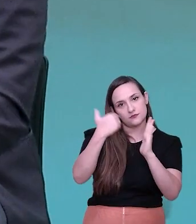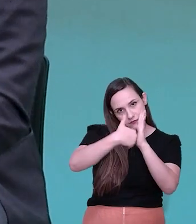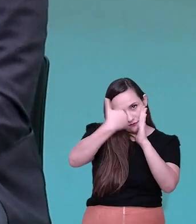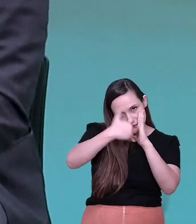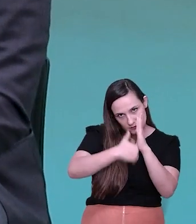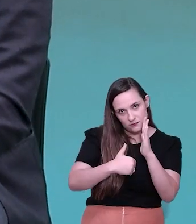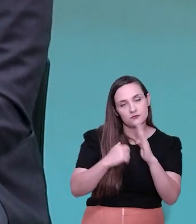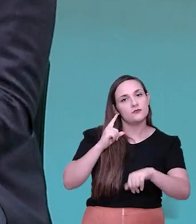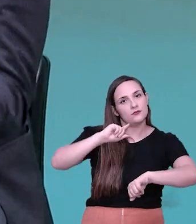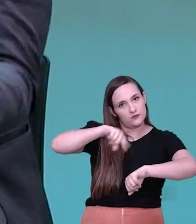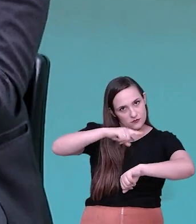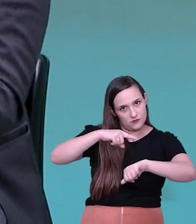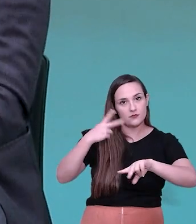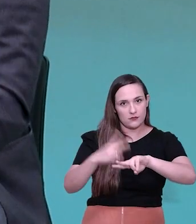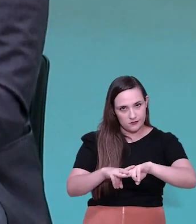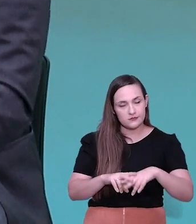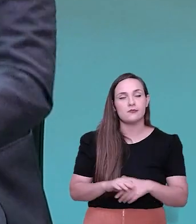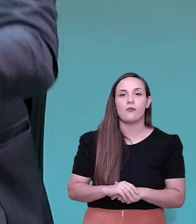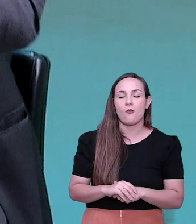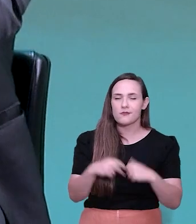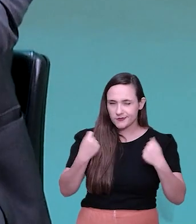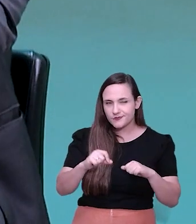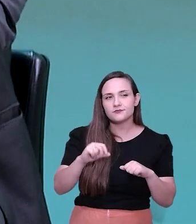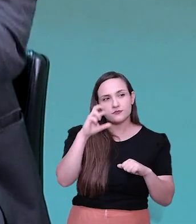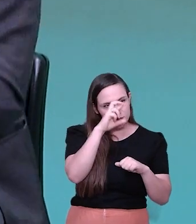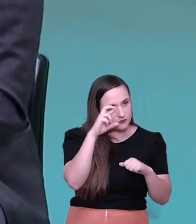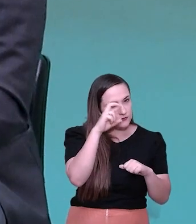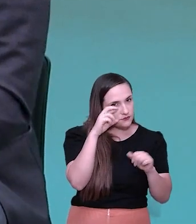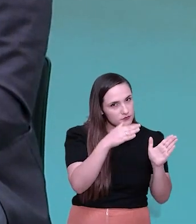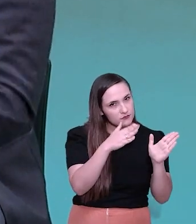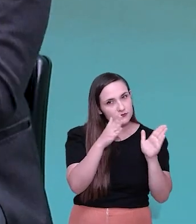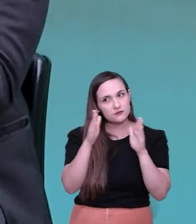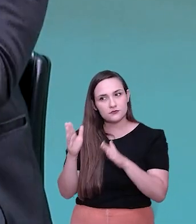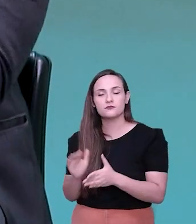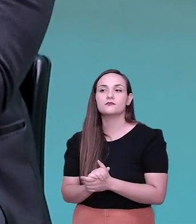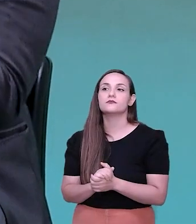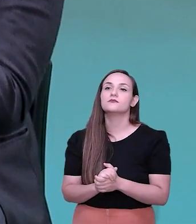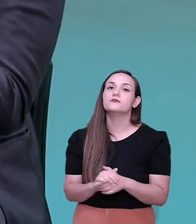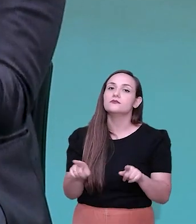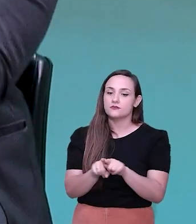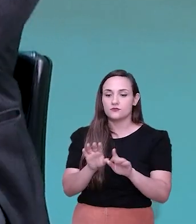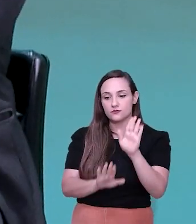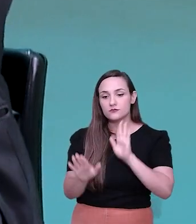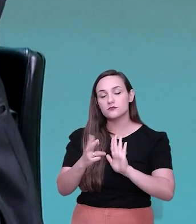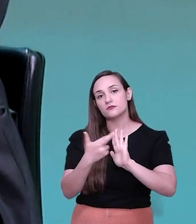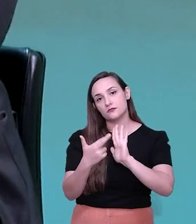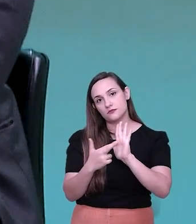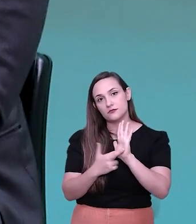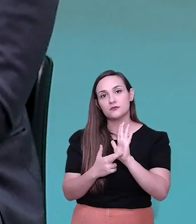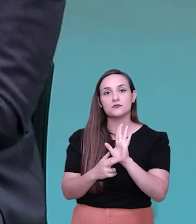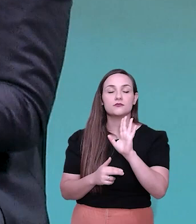pelo presídio em si, além de fiscalização a respeito disso, é verificação a respeito dos prazos e um cuidado especial com os